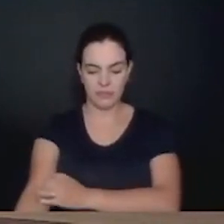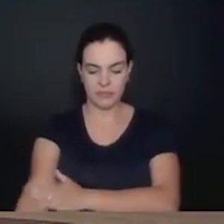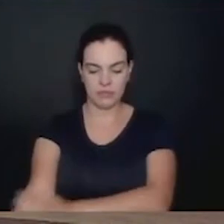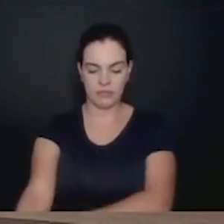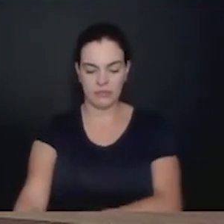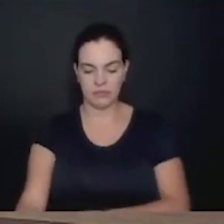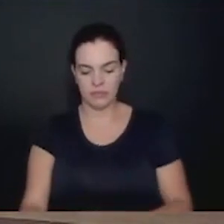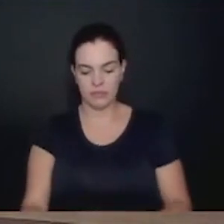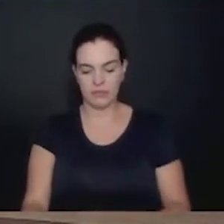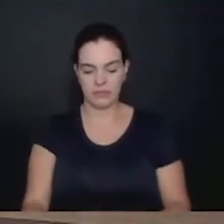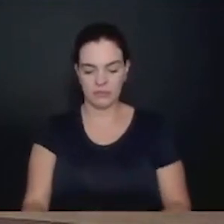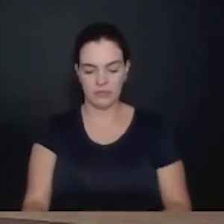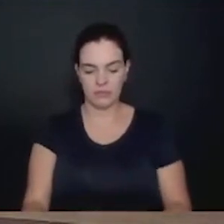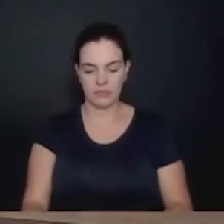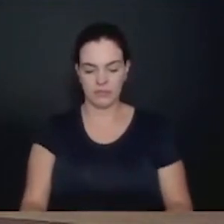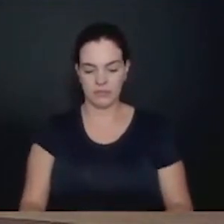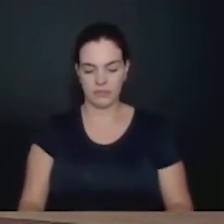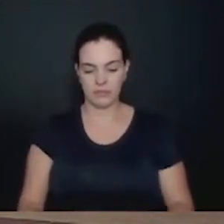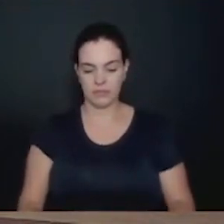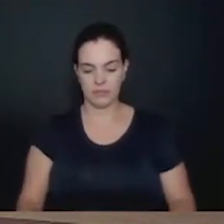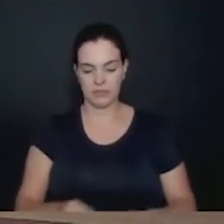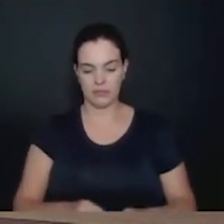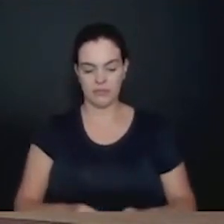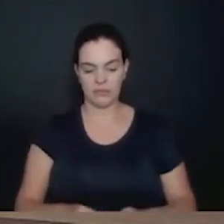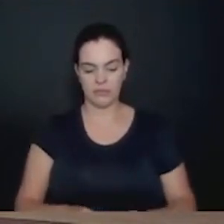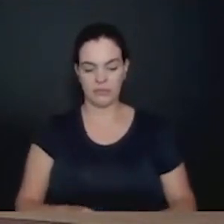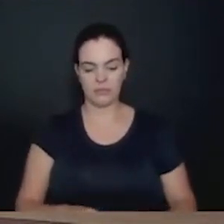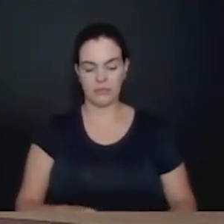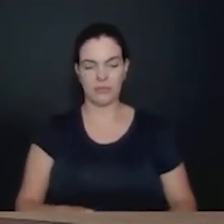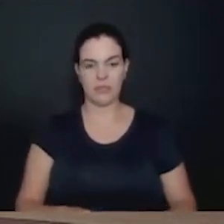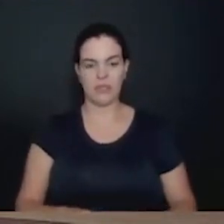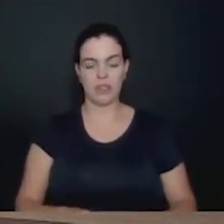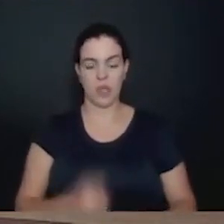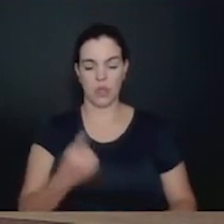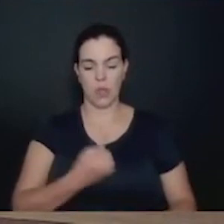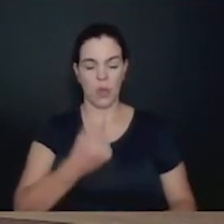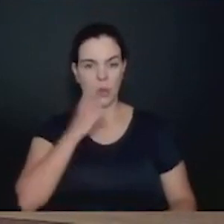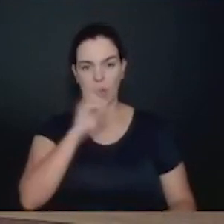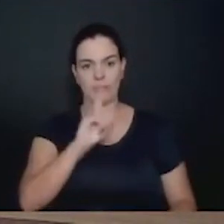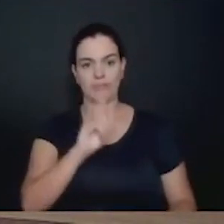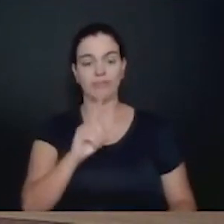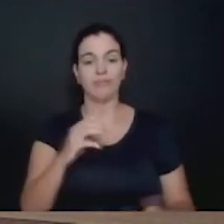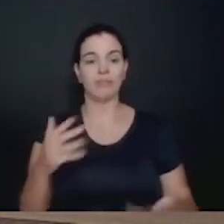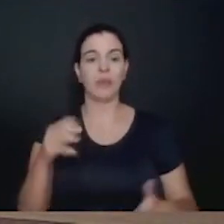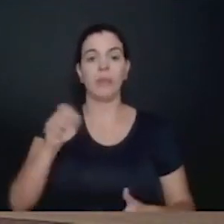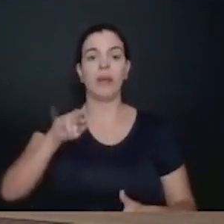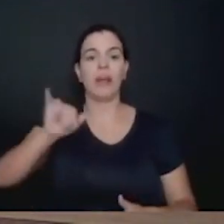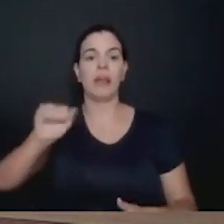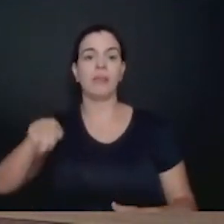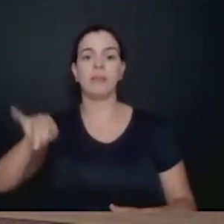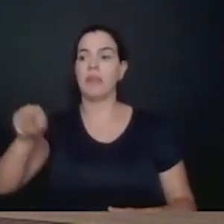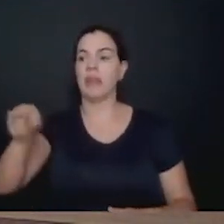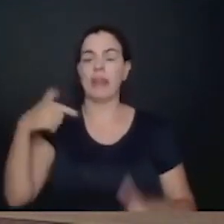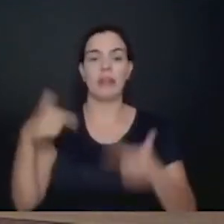presidente, porque nós não fazemos nada sozinhos. Então, em nome da Maria Min, que fez aniversário ontem, que trabalha comigo lá no